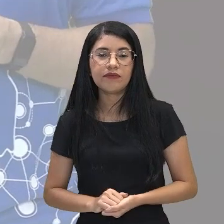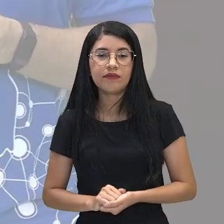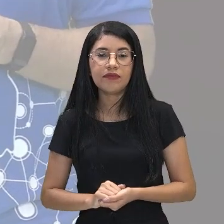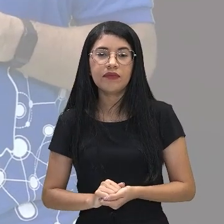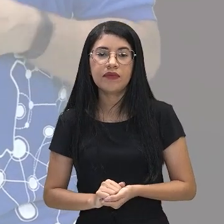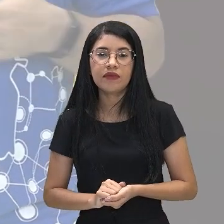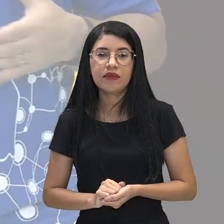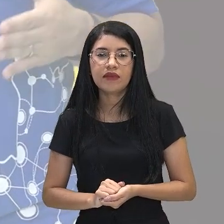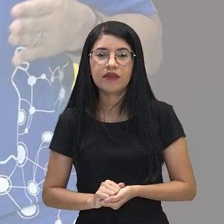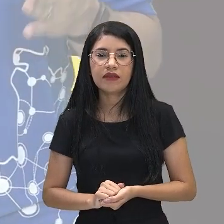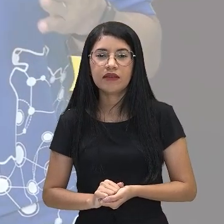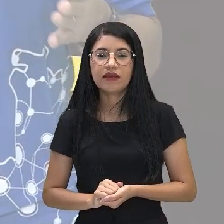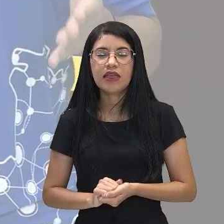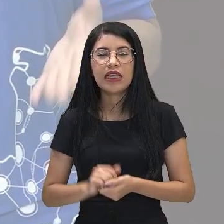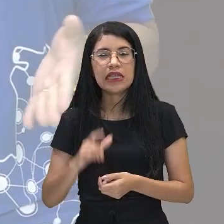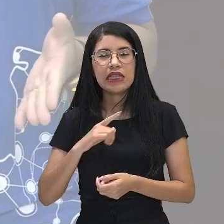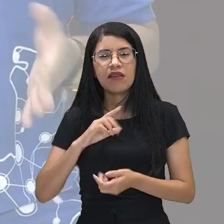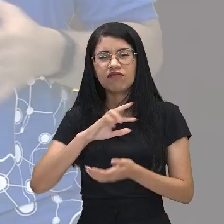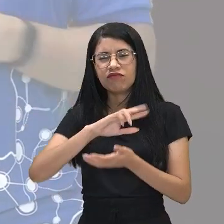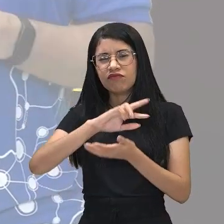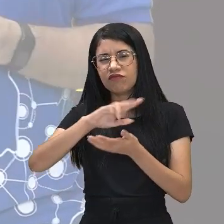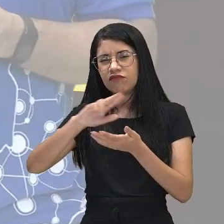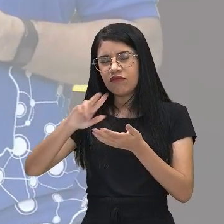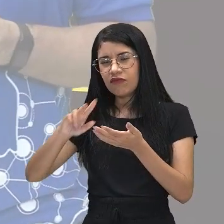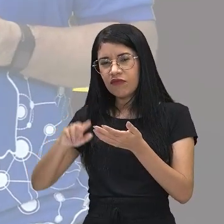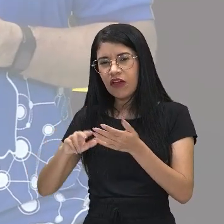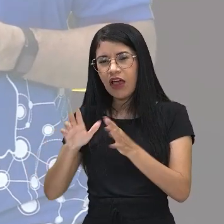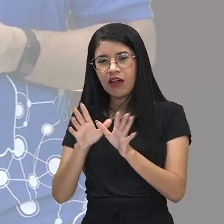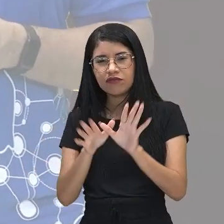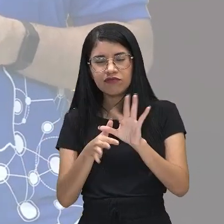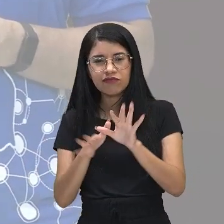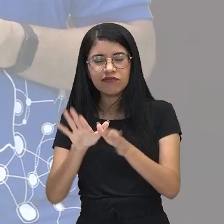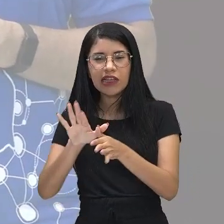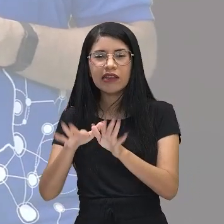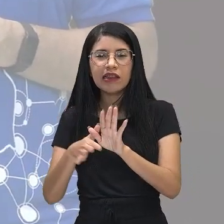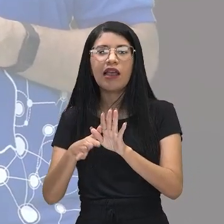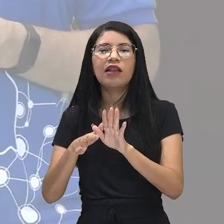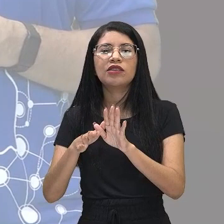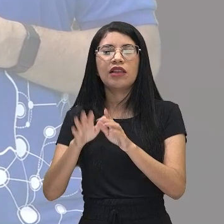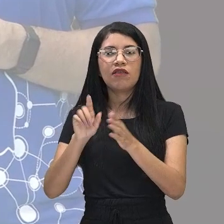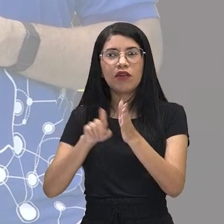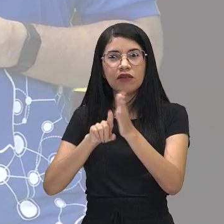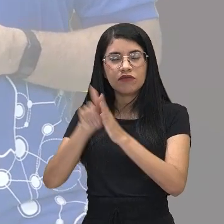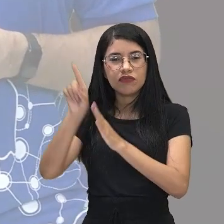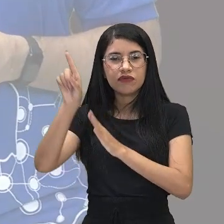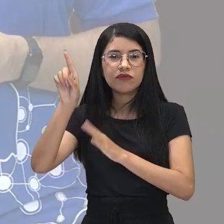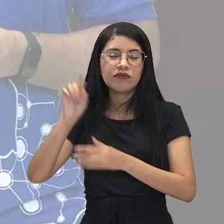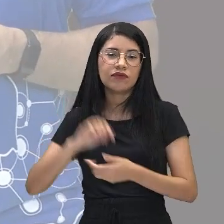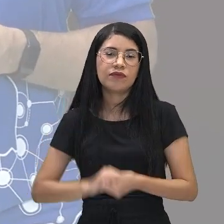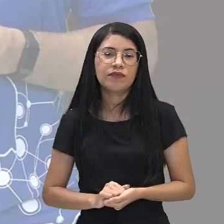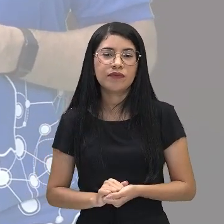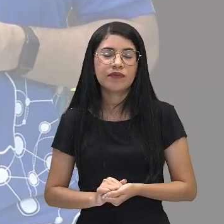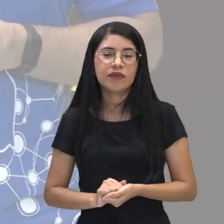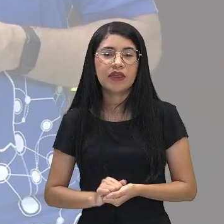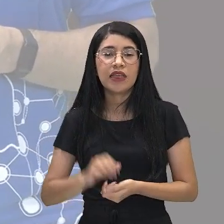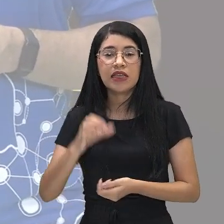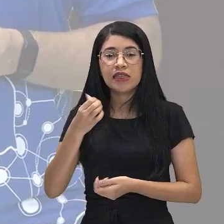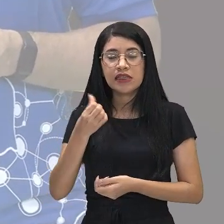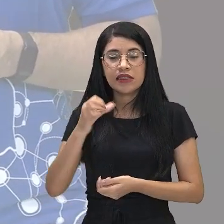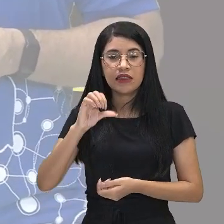NASA enviará vários satélites ao espaço. Em 69, Neil Armstrong seria o